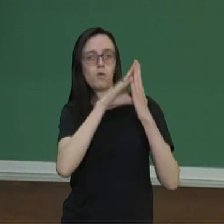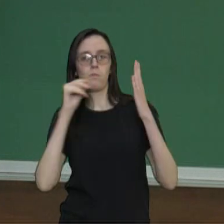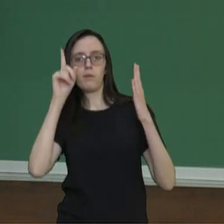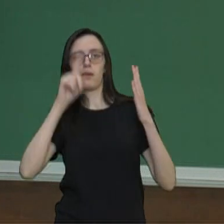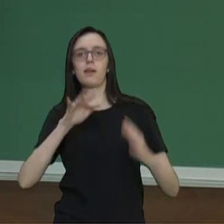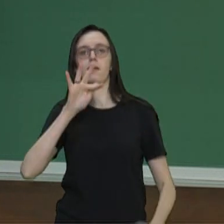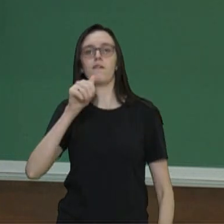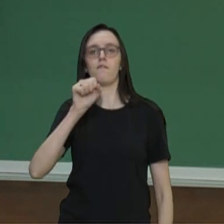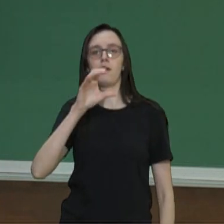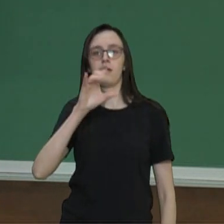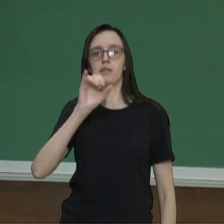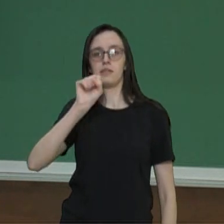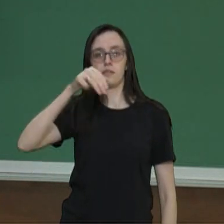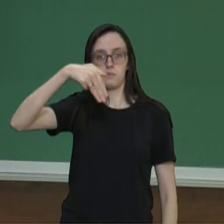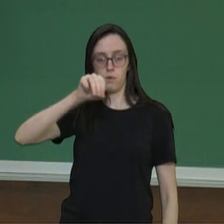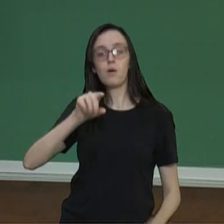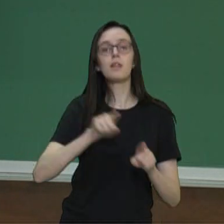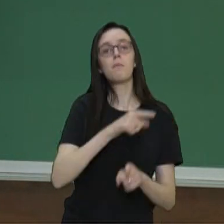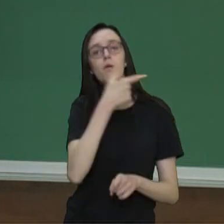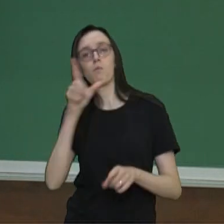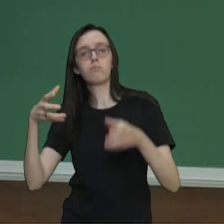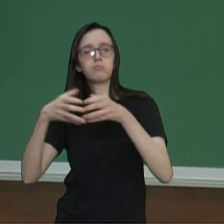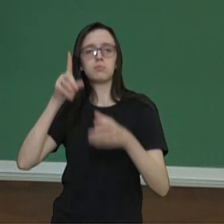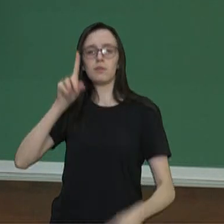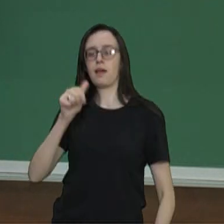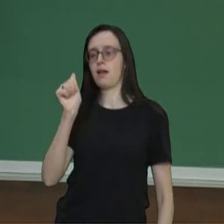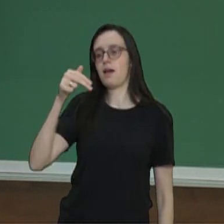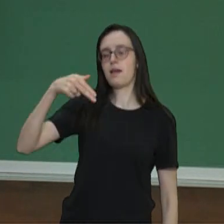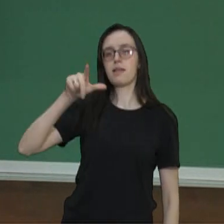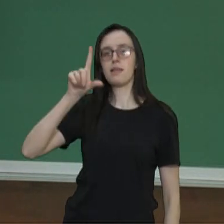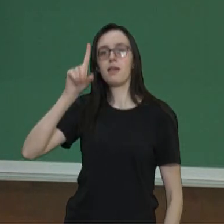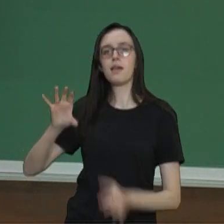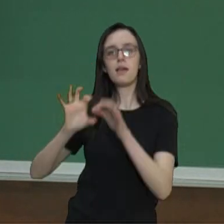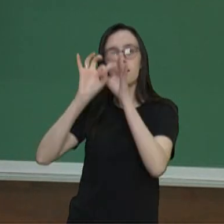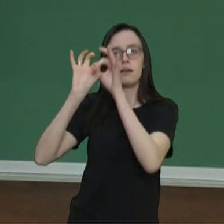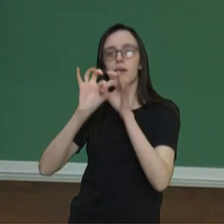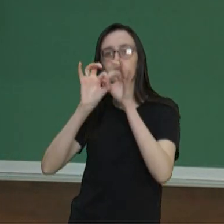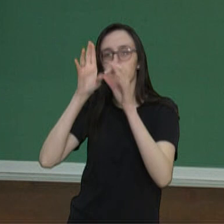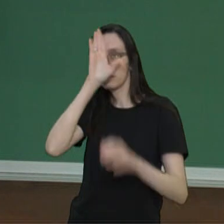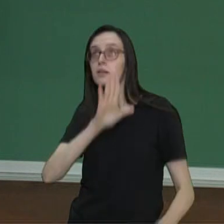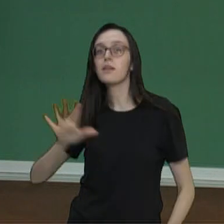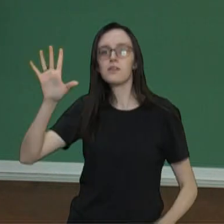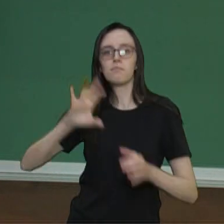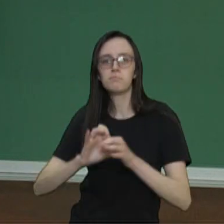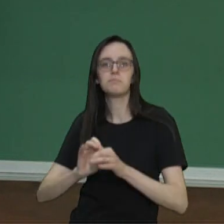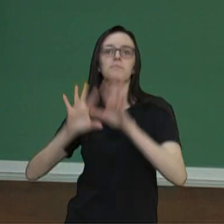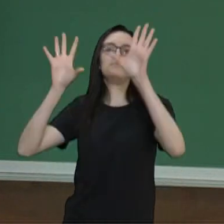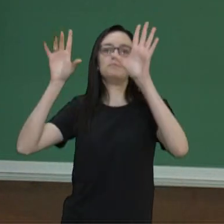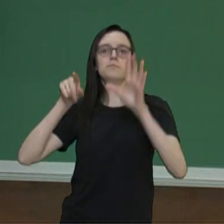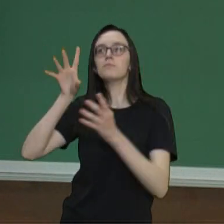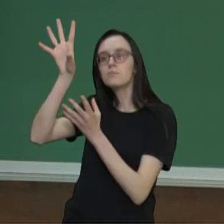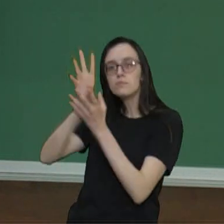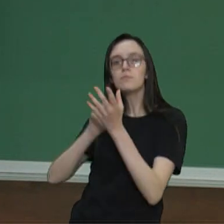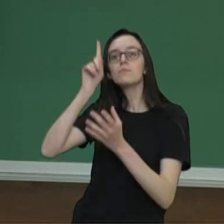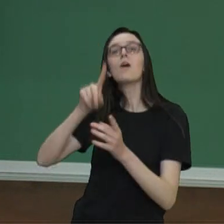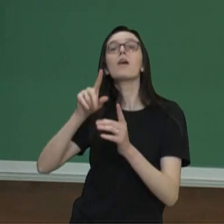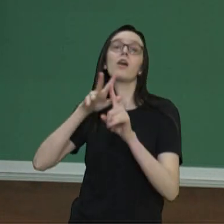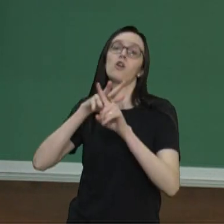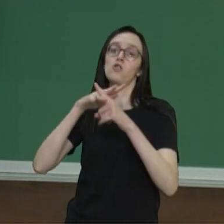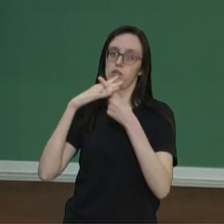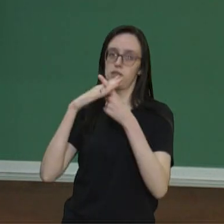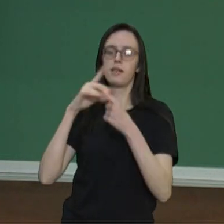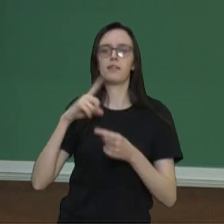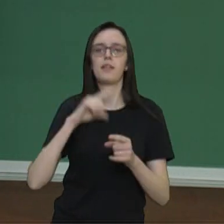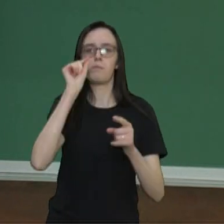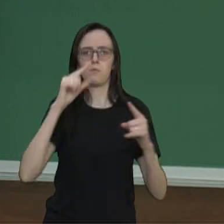e a ANL, a Aliança Nacional Libertadora, de grande inspiração socialista. Então você tem